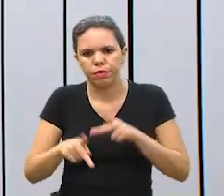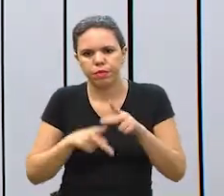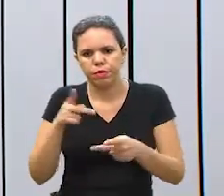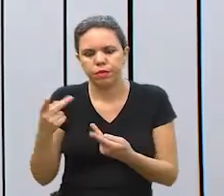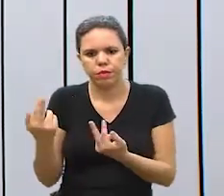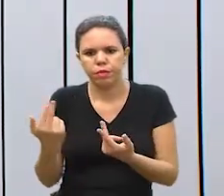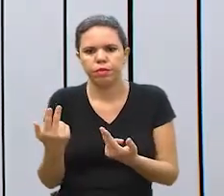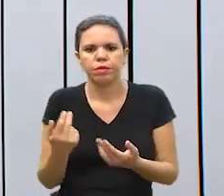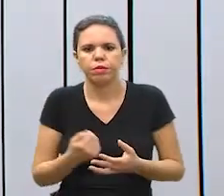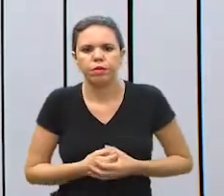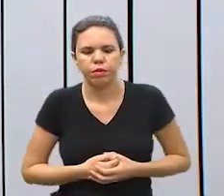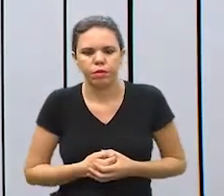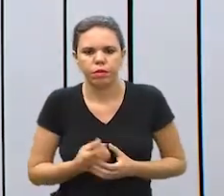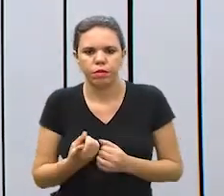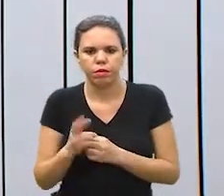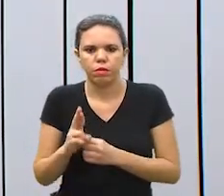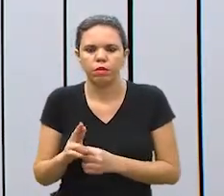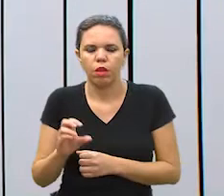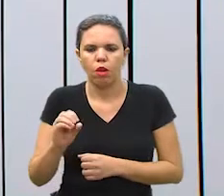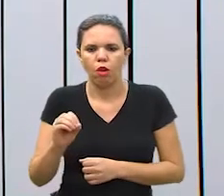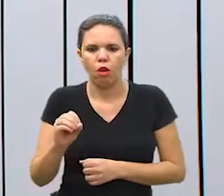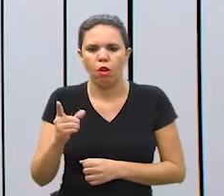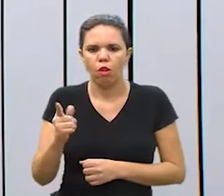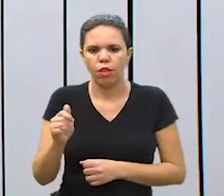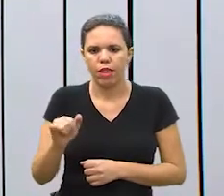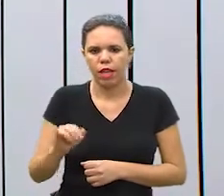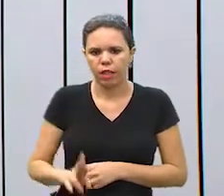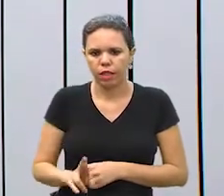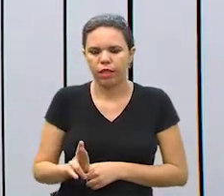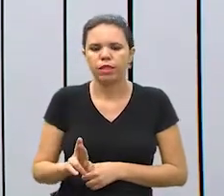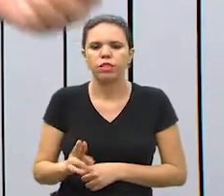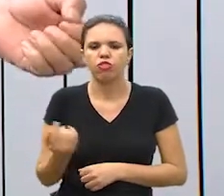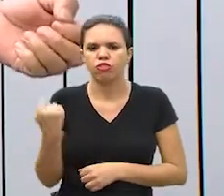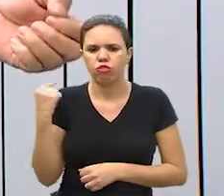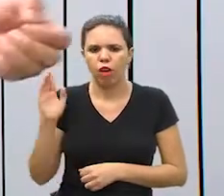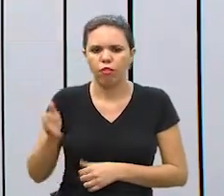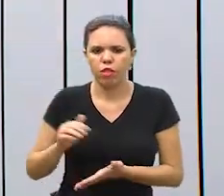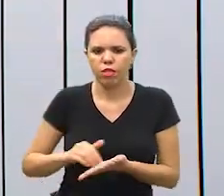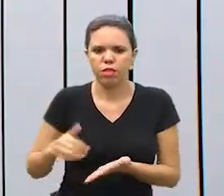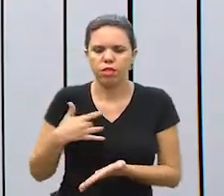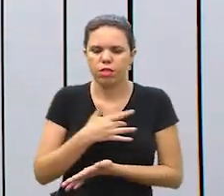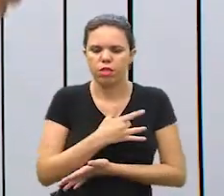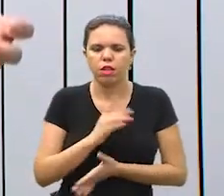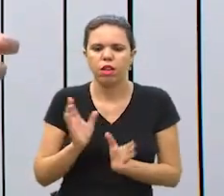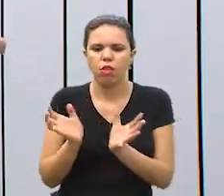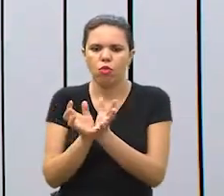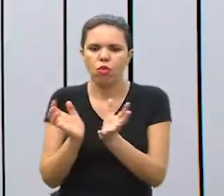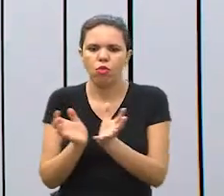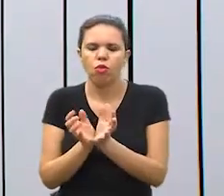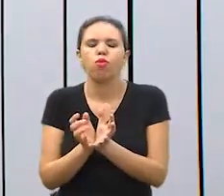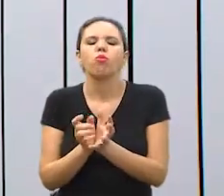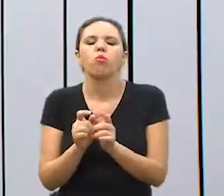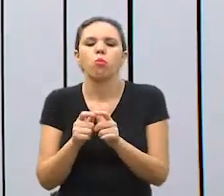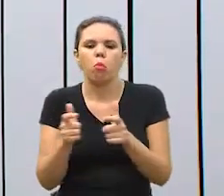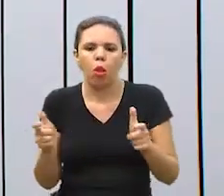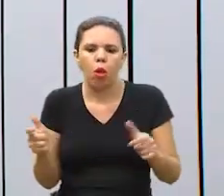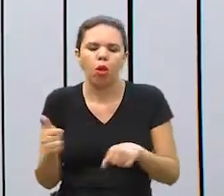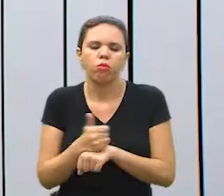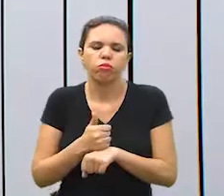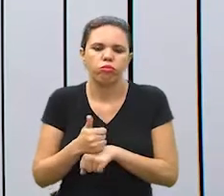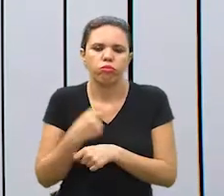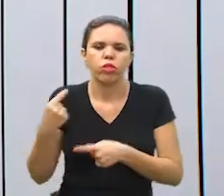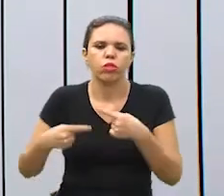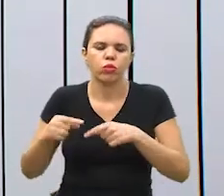como o doutor Odair Albano, que também já foi secretário de saúde, para fazer um comitê amplo, que a gente